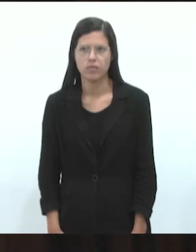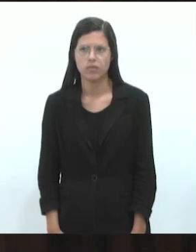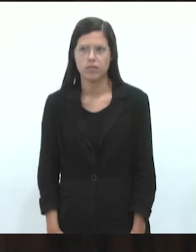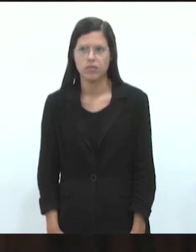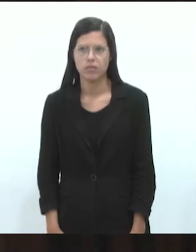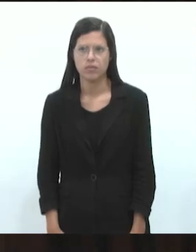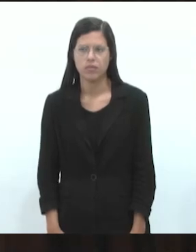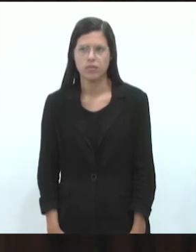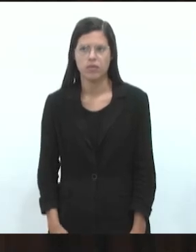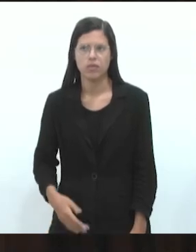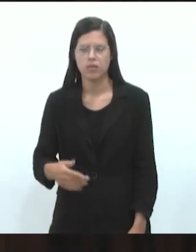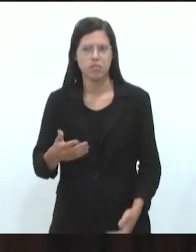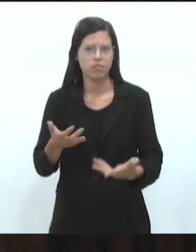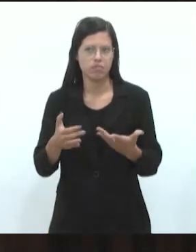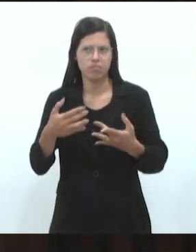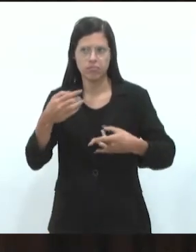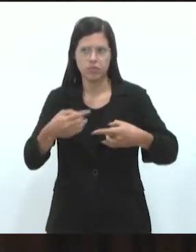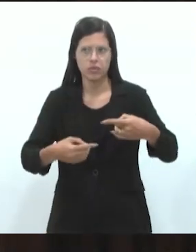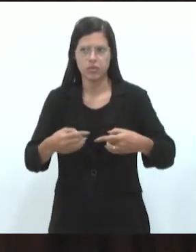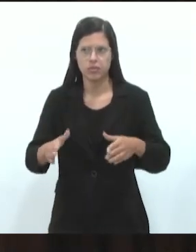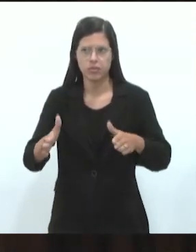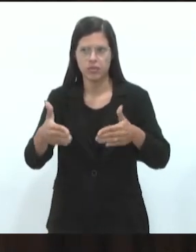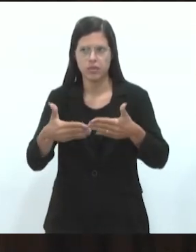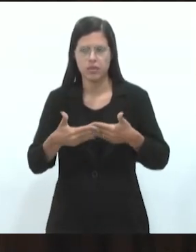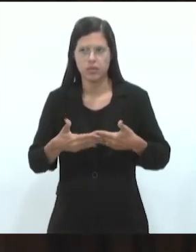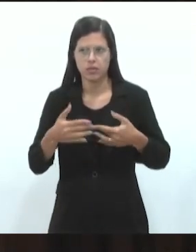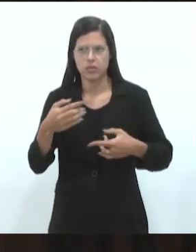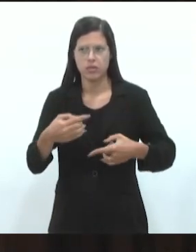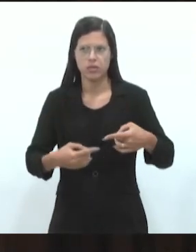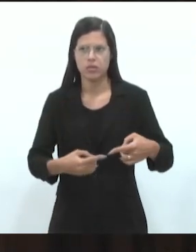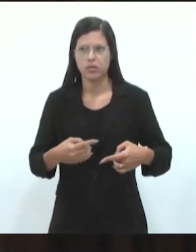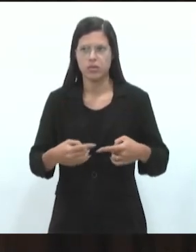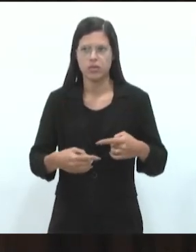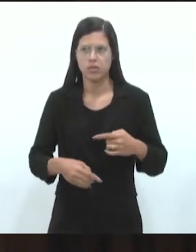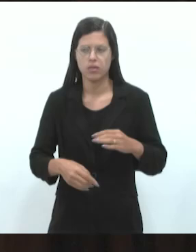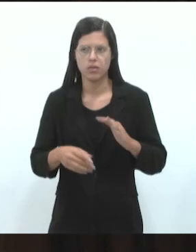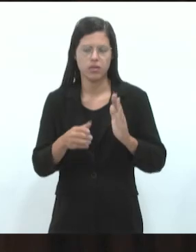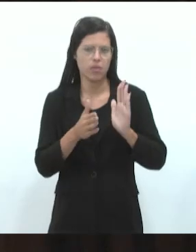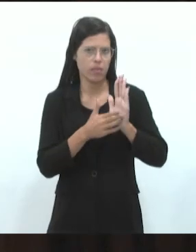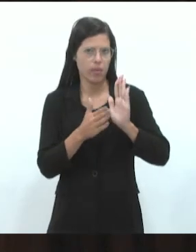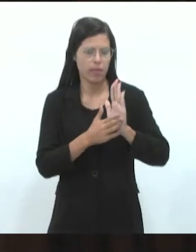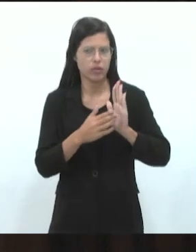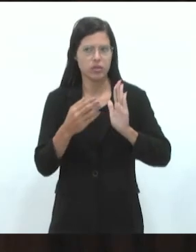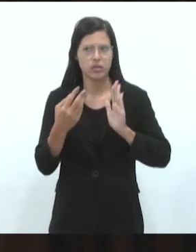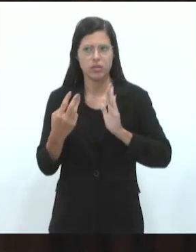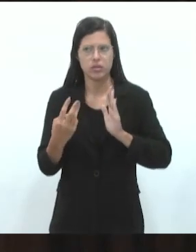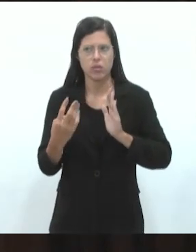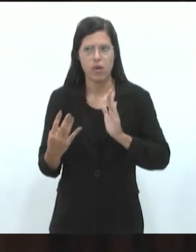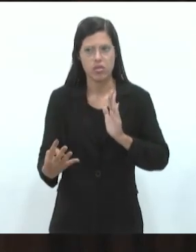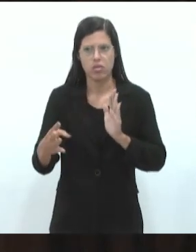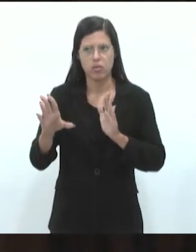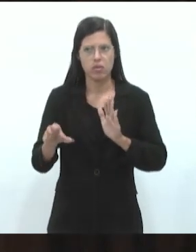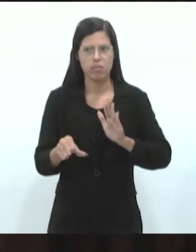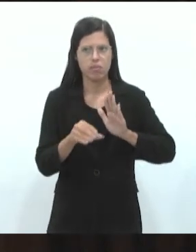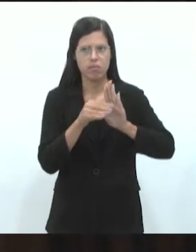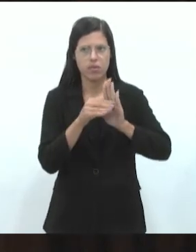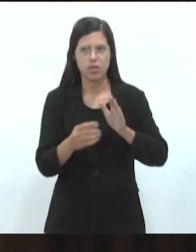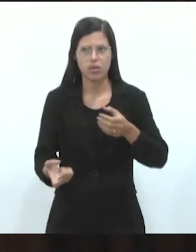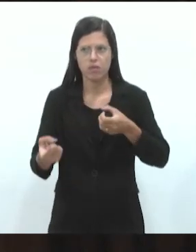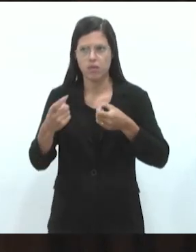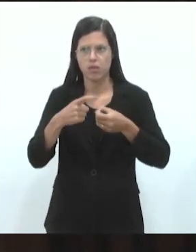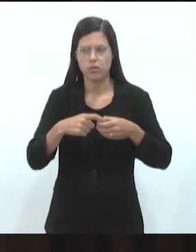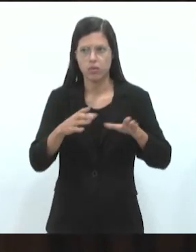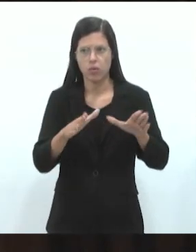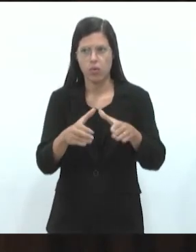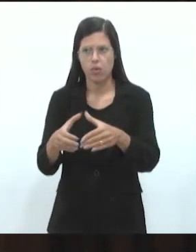Não havendo mais quem queira discutir, encerrada a discussão, a presente proposta recebeu 4 emendas e